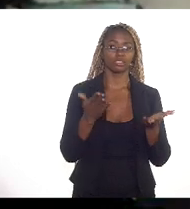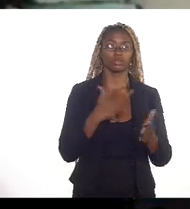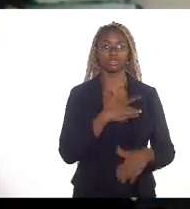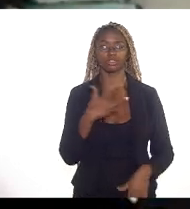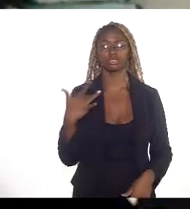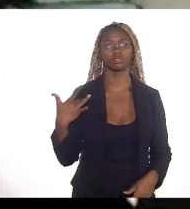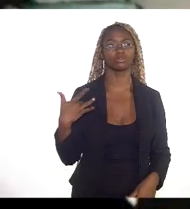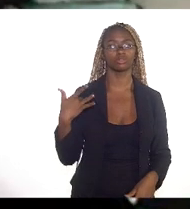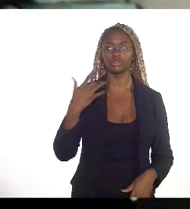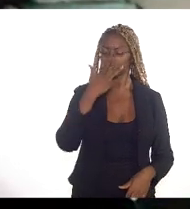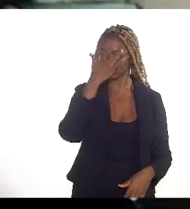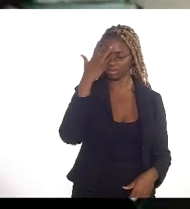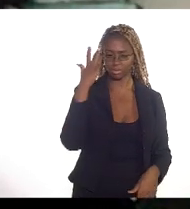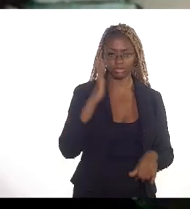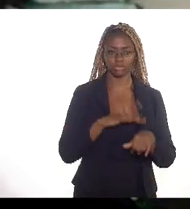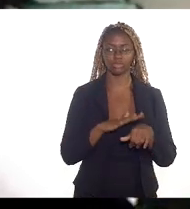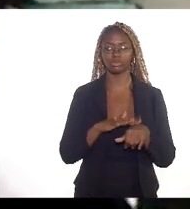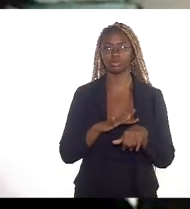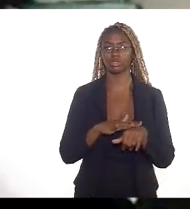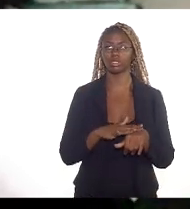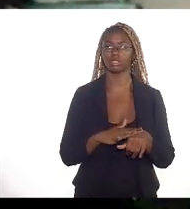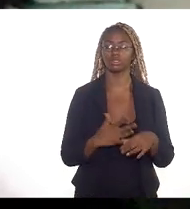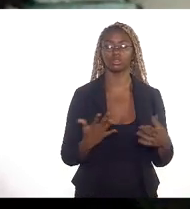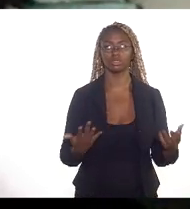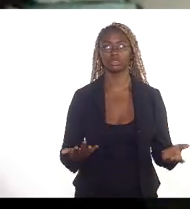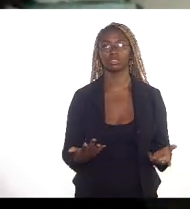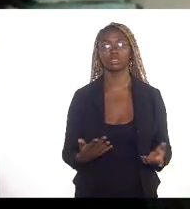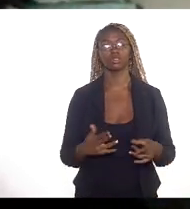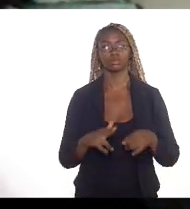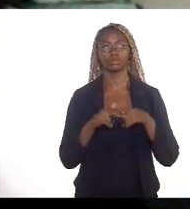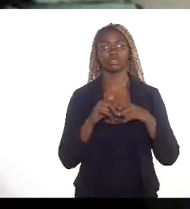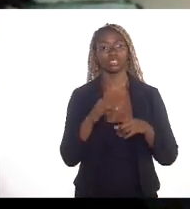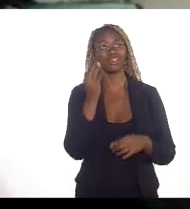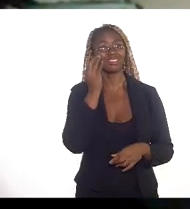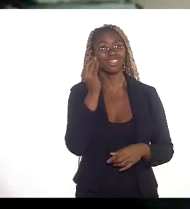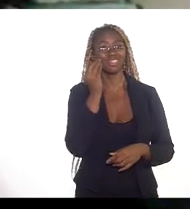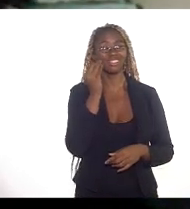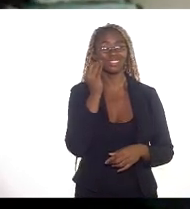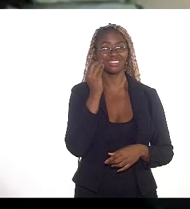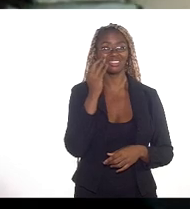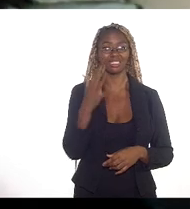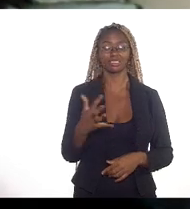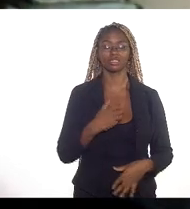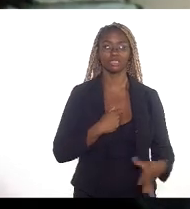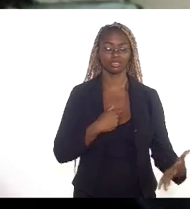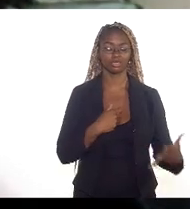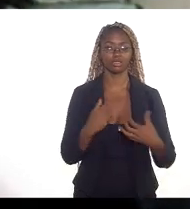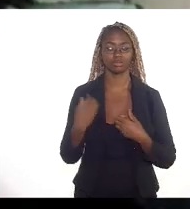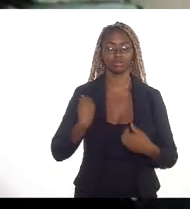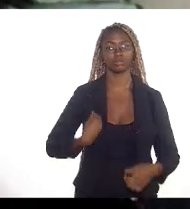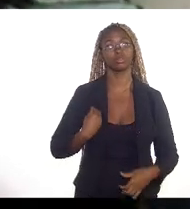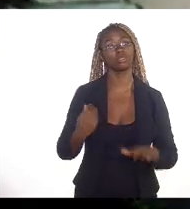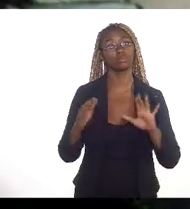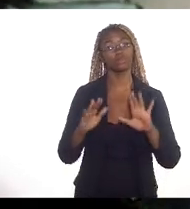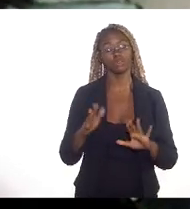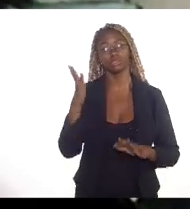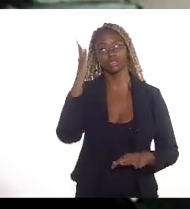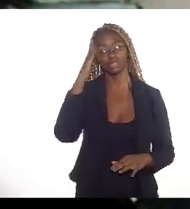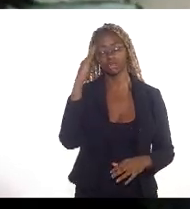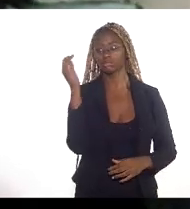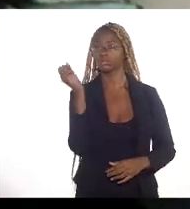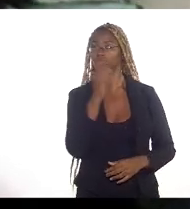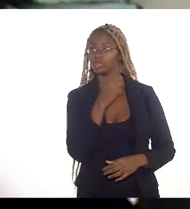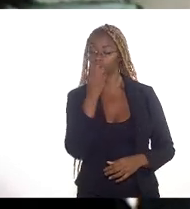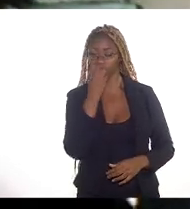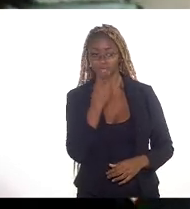quem tem a doença nas suas versões mais graves, para ver se assim consegue salvar mais vidas. Mas mesmo isso tem sido difícil, e a gente viu como